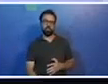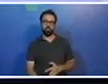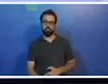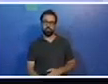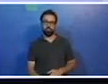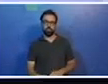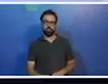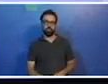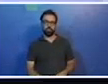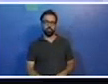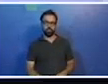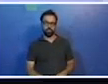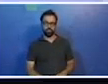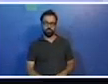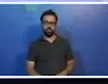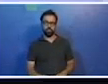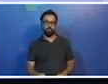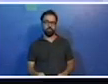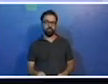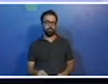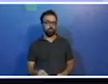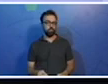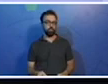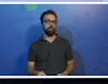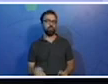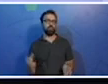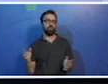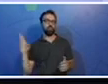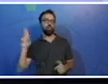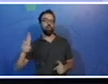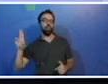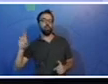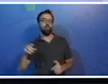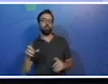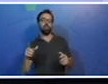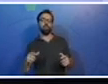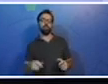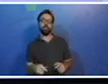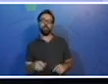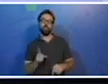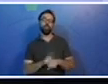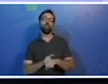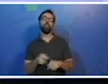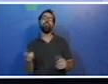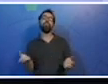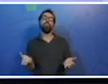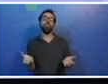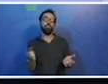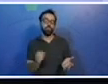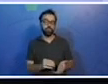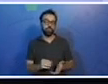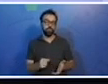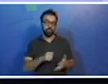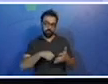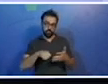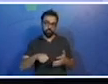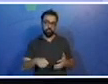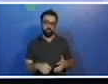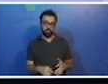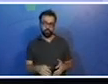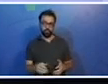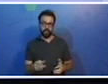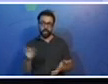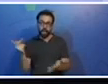presente. Quando é utilizado o presente contínuo? Quando algo, a gente está falando ou escrevendo algo naquele